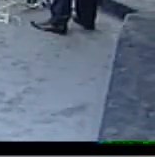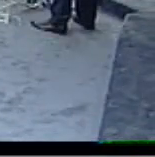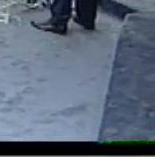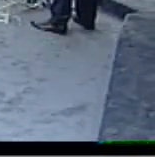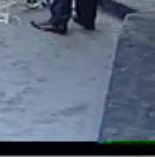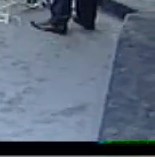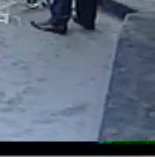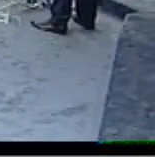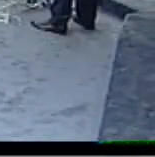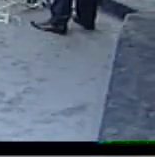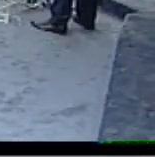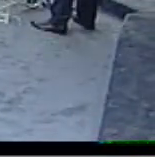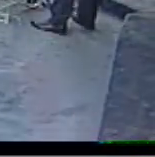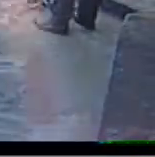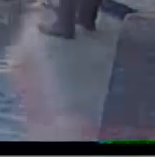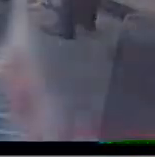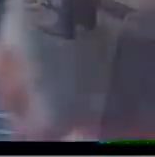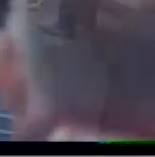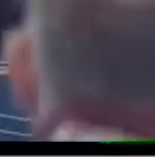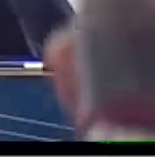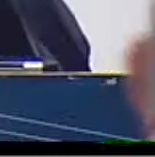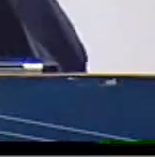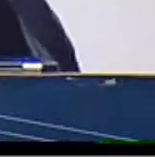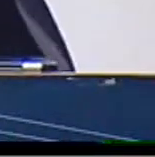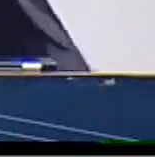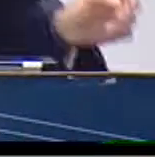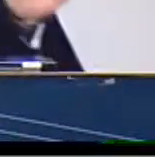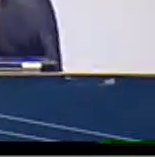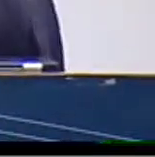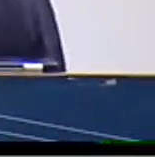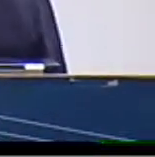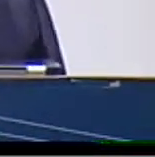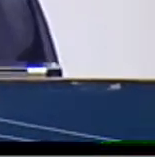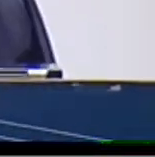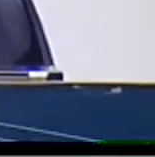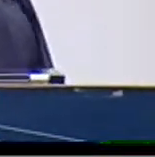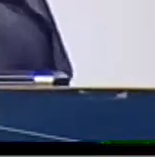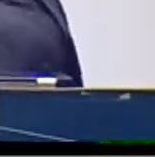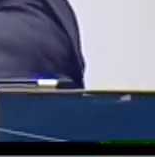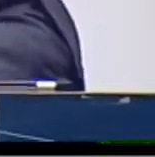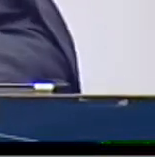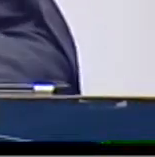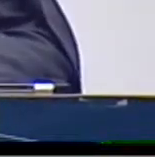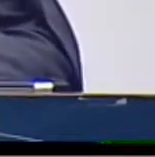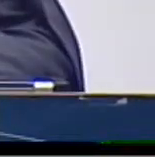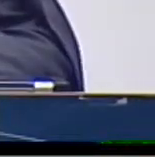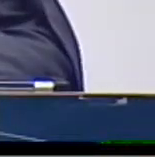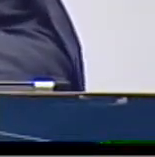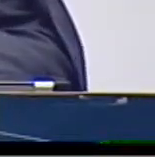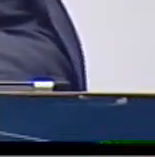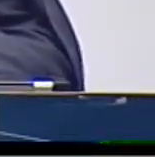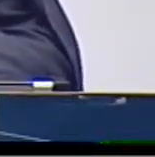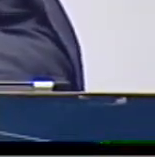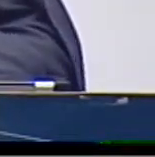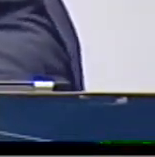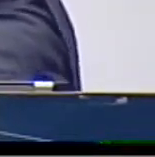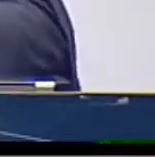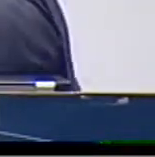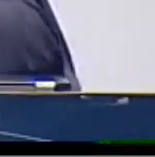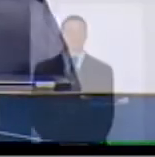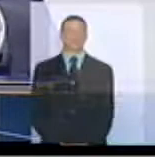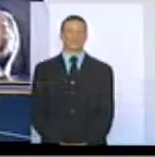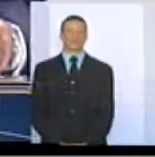Boa tarde a todos presentes, agradeço àqueles que acudiram o convite e gostaria de